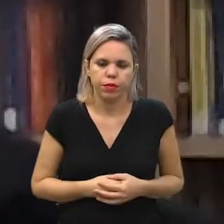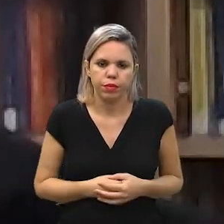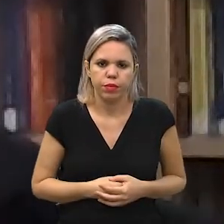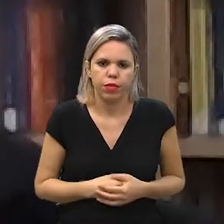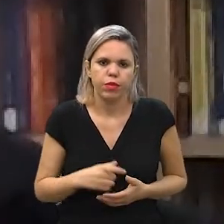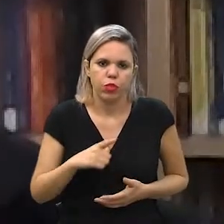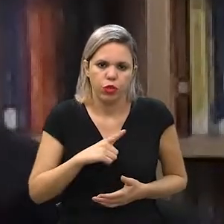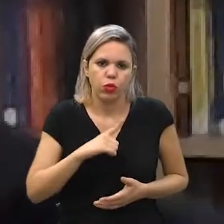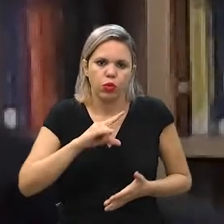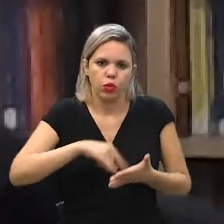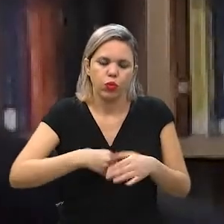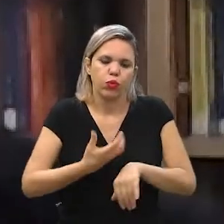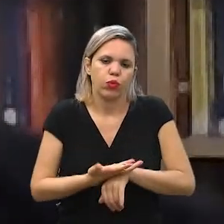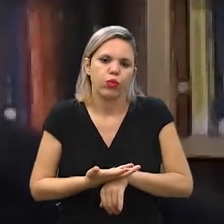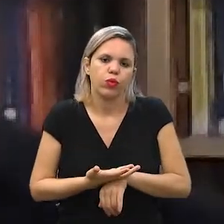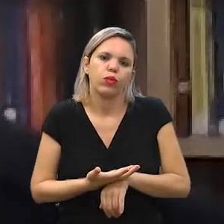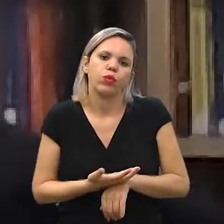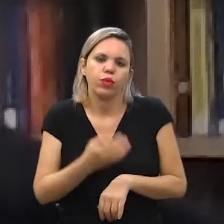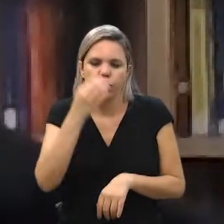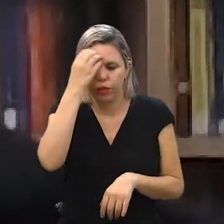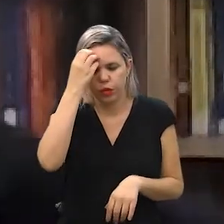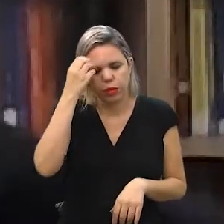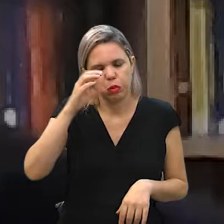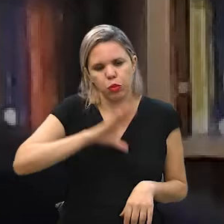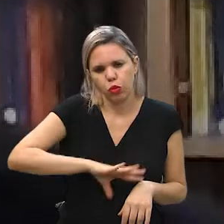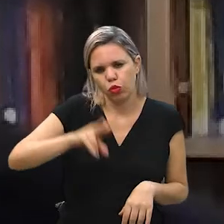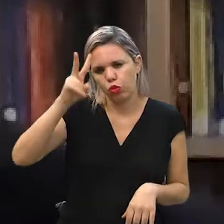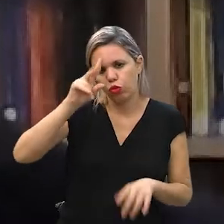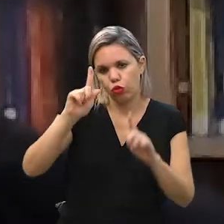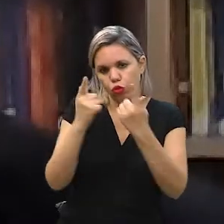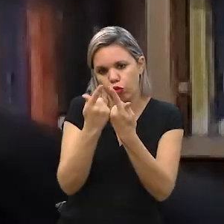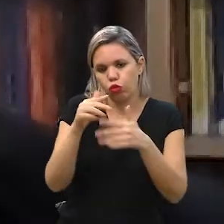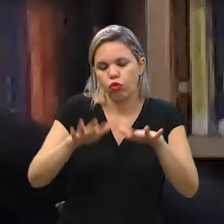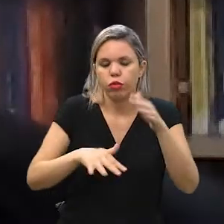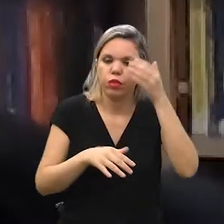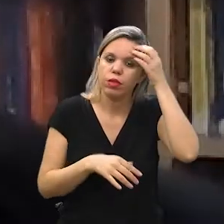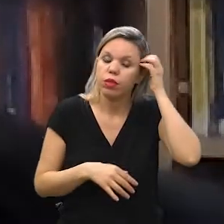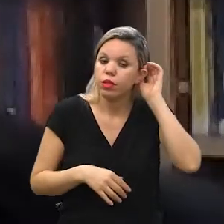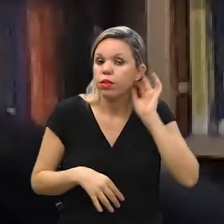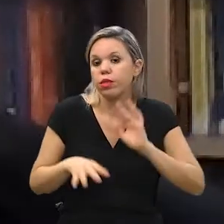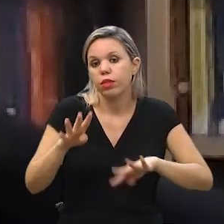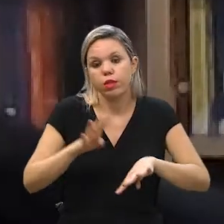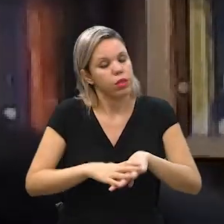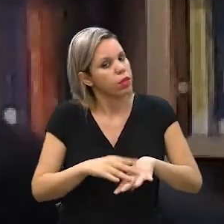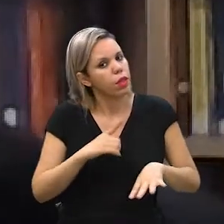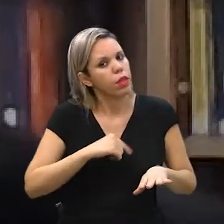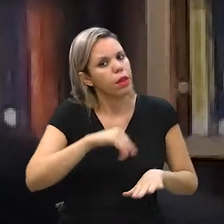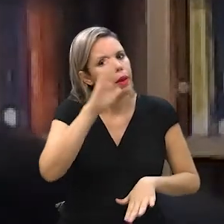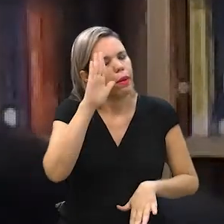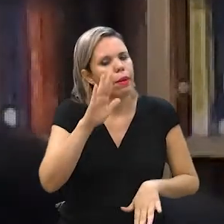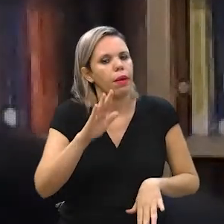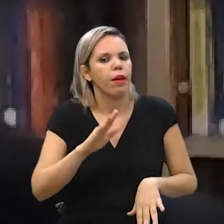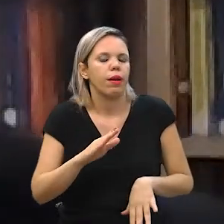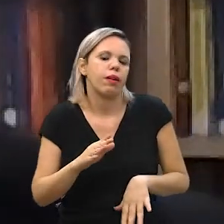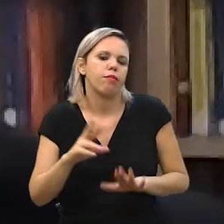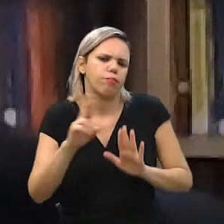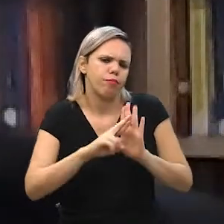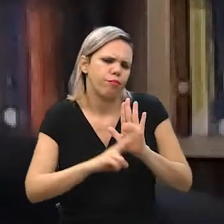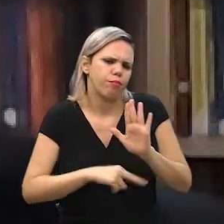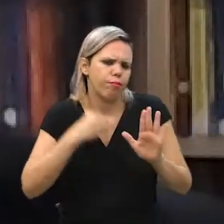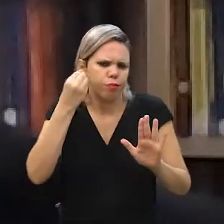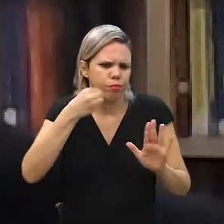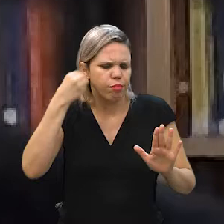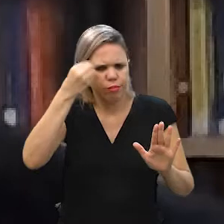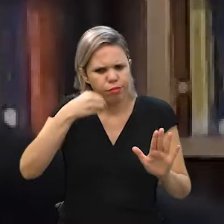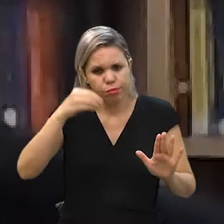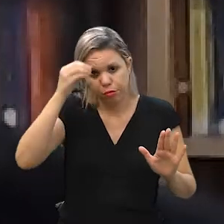temos no currículo, né, como língua portuguesa, história, geografia, ela é a disciplina que tem mais pré-requisitos de conhecimento,